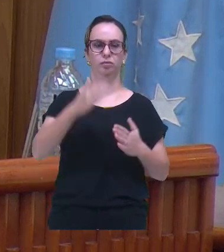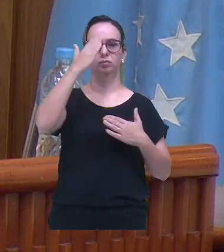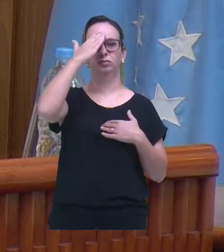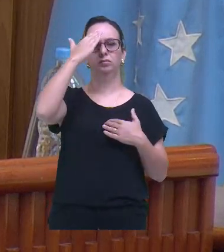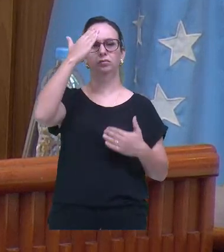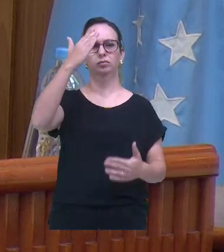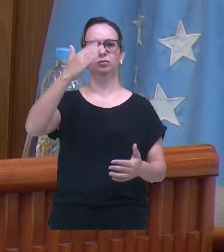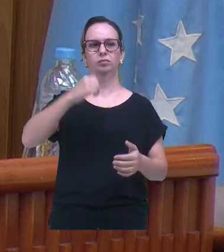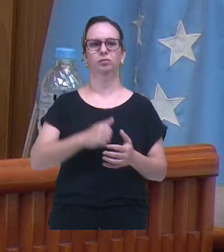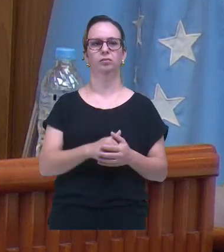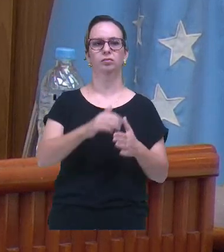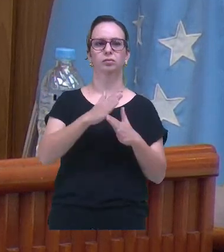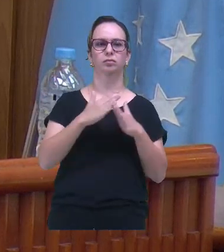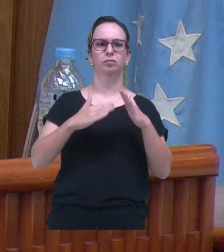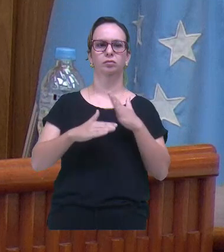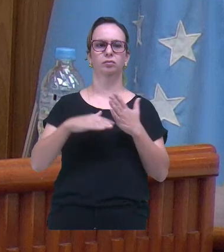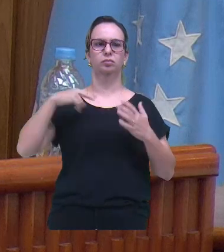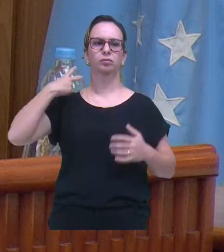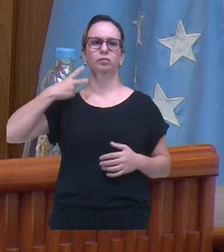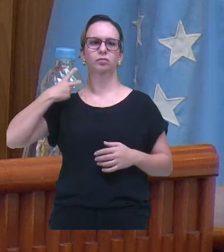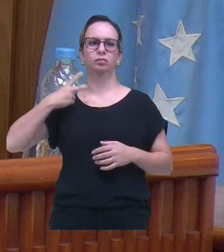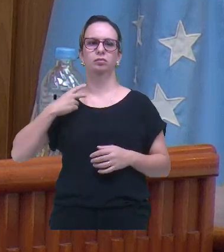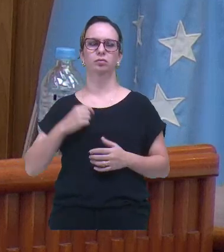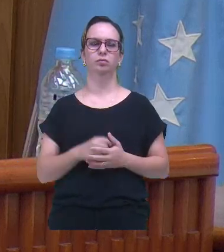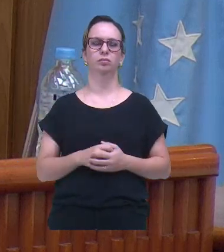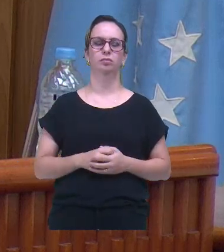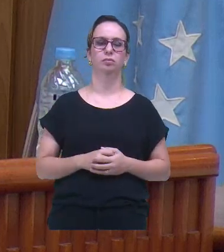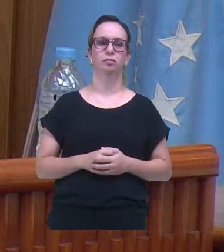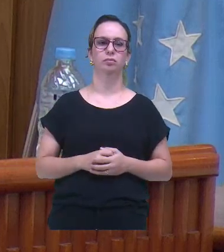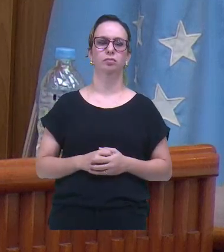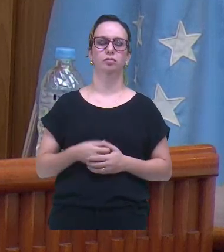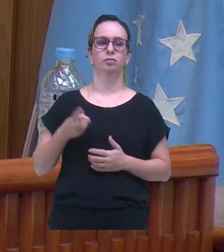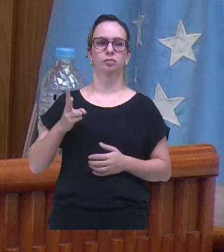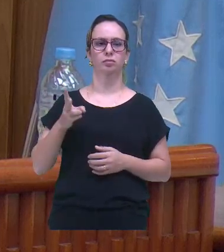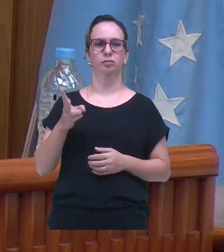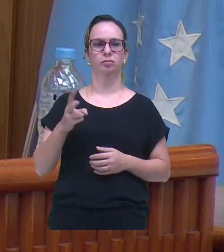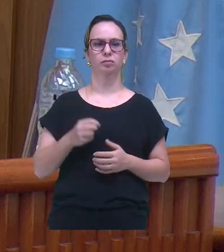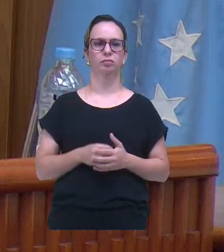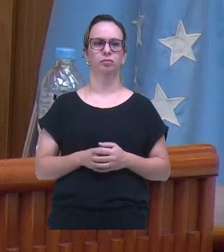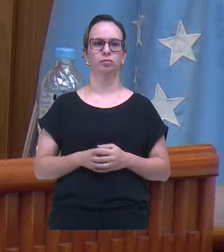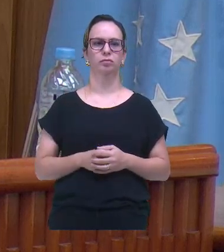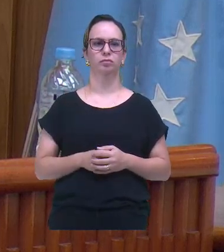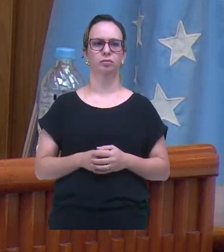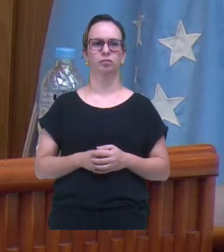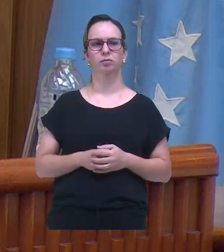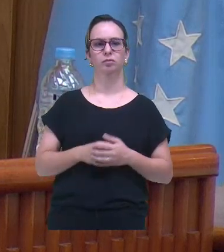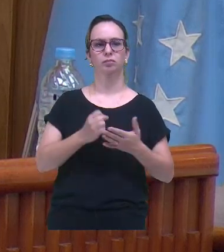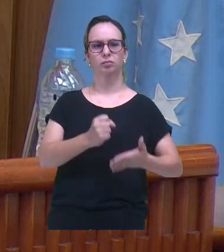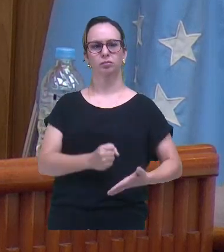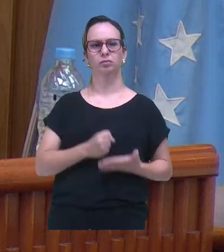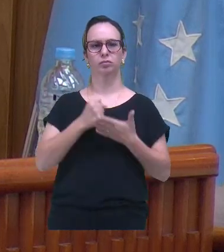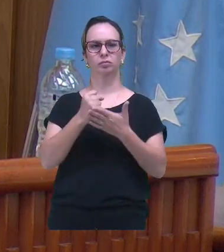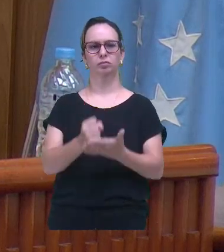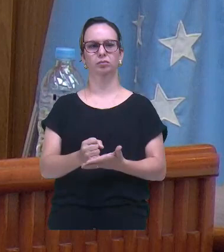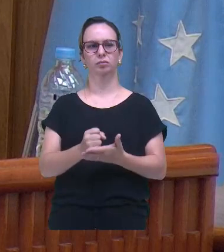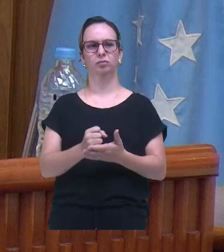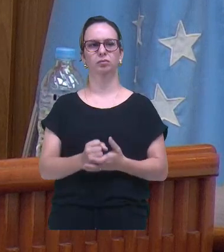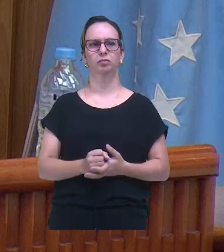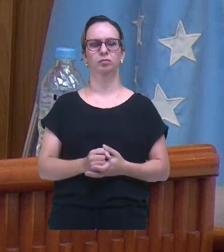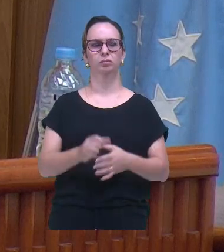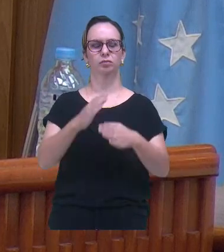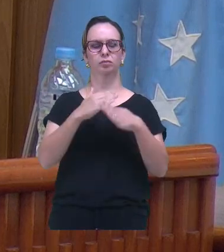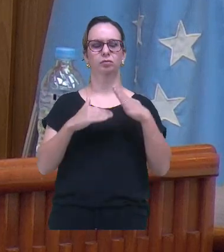Agradeço a todos os vereadores que não mediram esforços para nos apoiar durante toda a